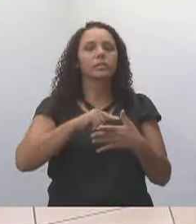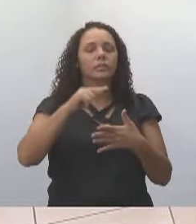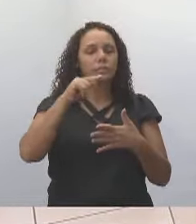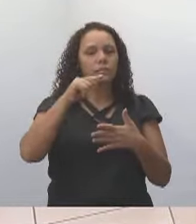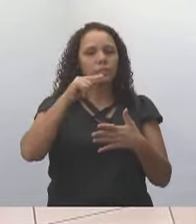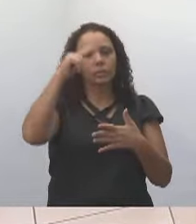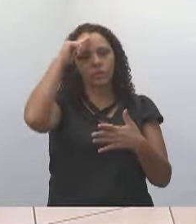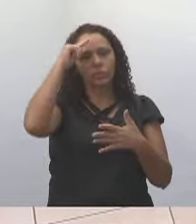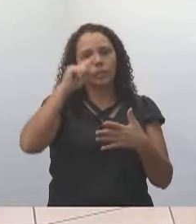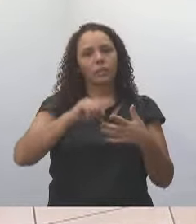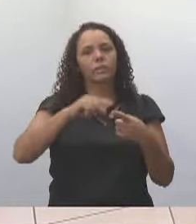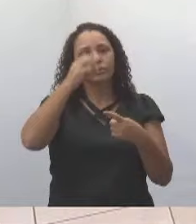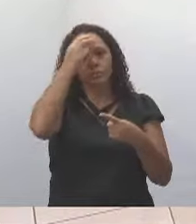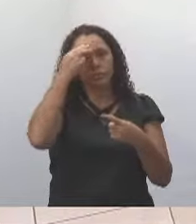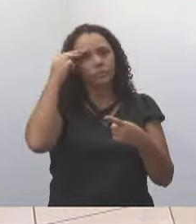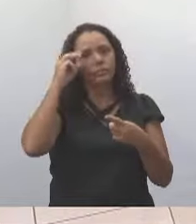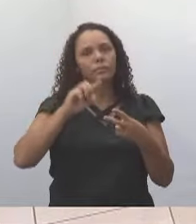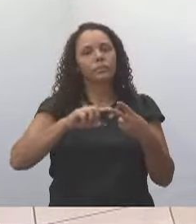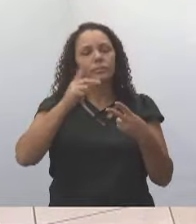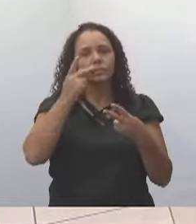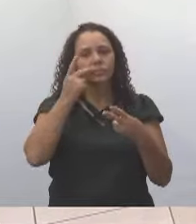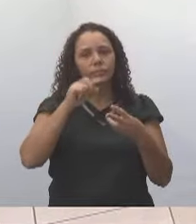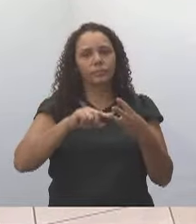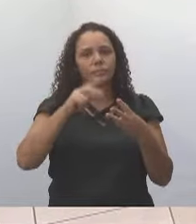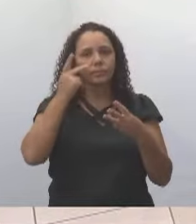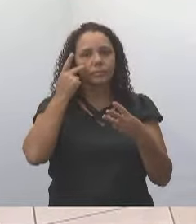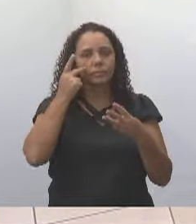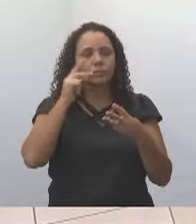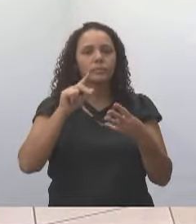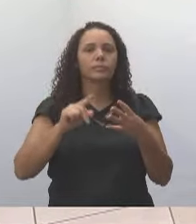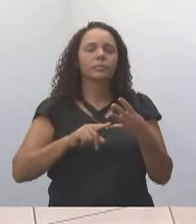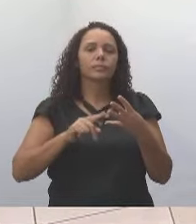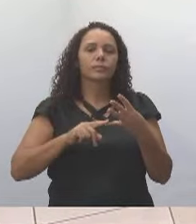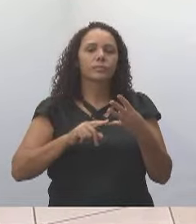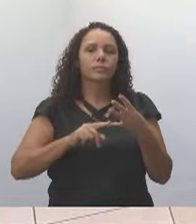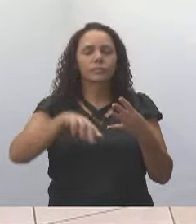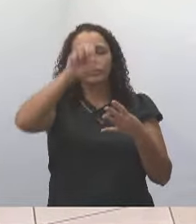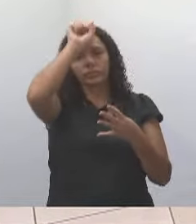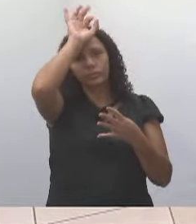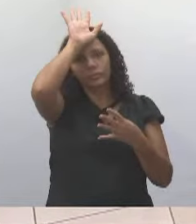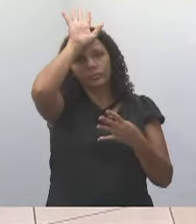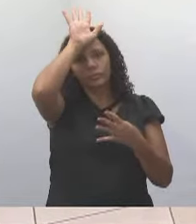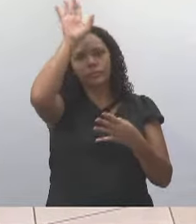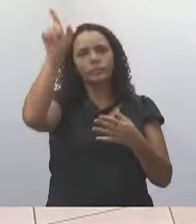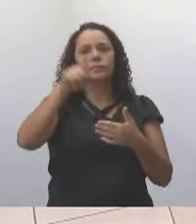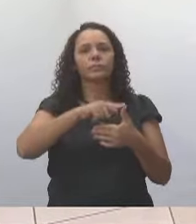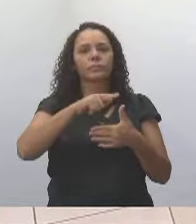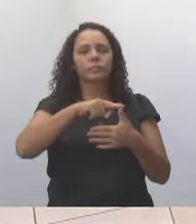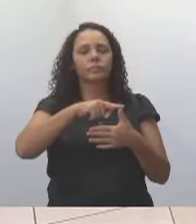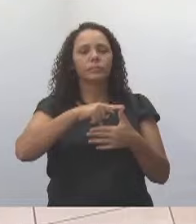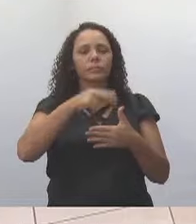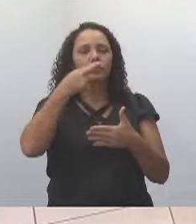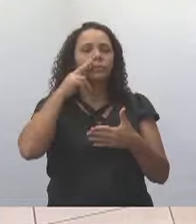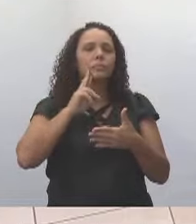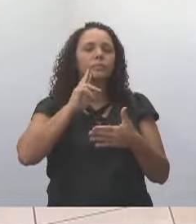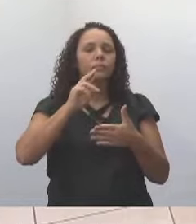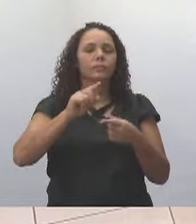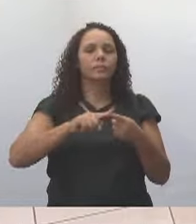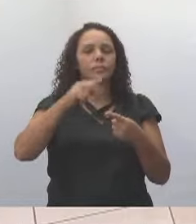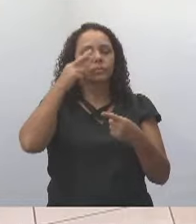Flávio Maria Amélia paulin Esporte paulin dos condutores Dr Rodrigo Salomão Rogério Timóteo